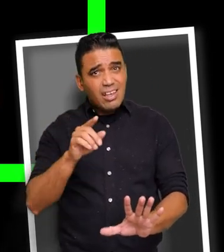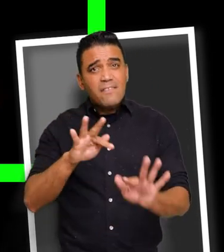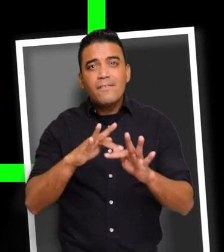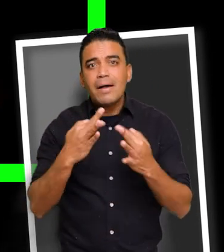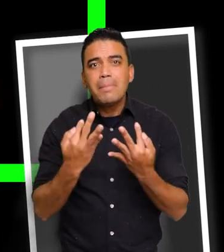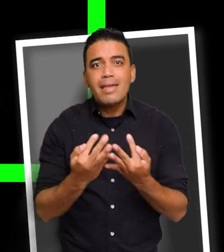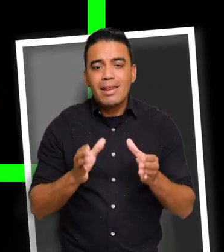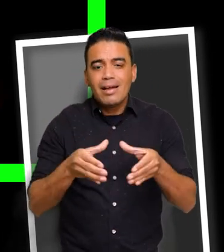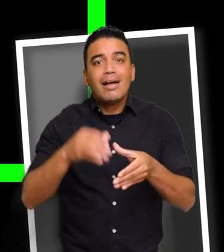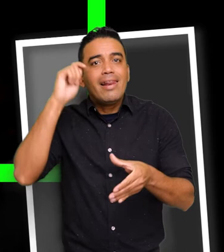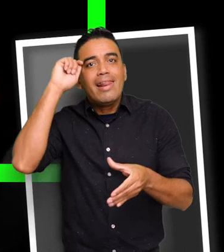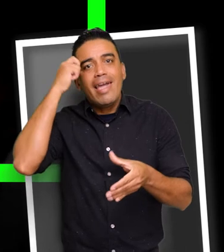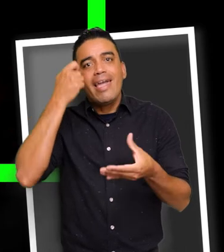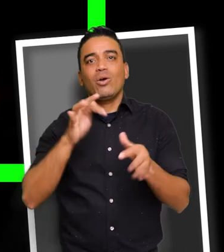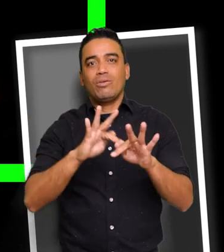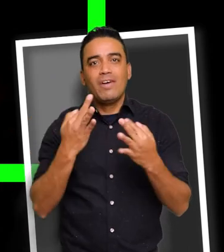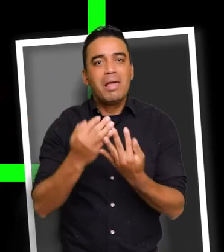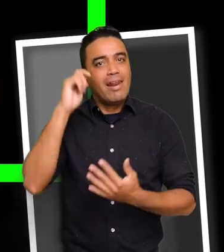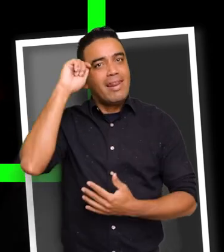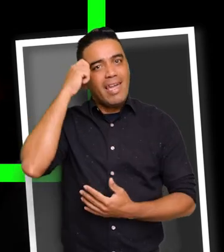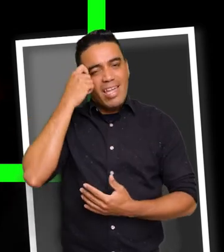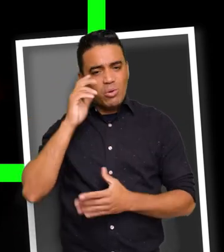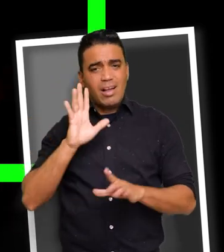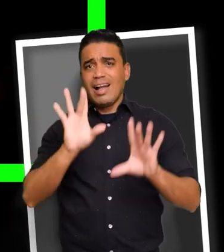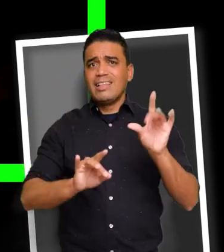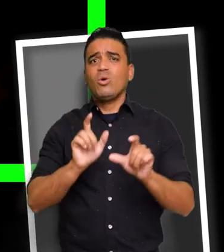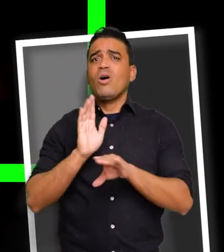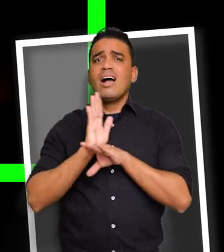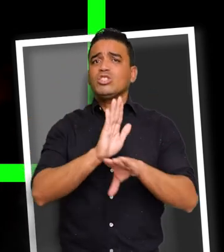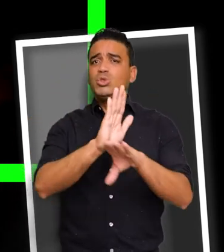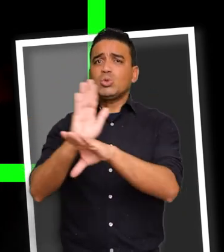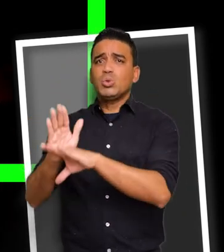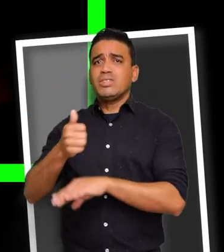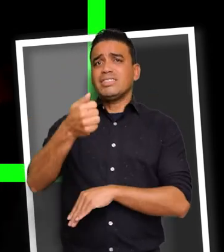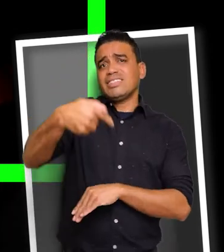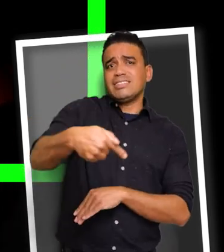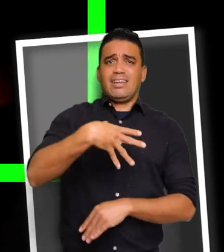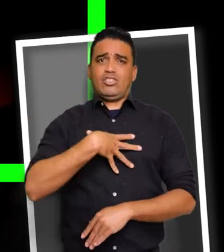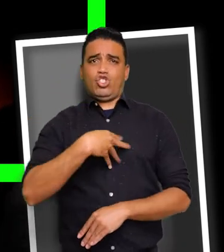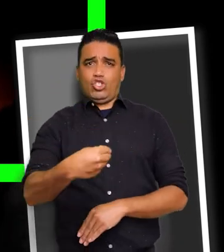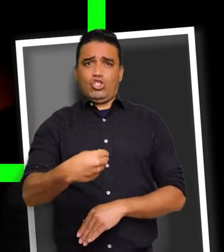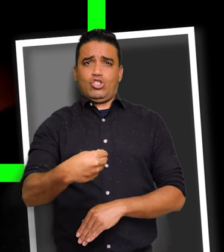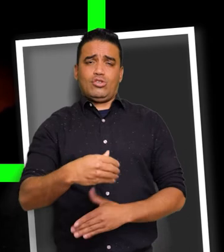família preta e aqui cada um com sua serventia ajudamos muito. Somos 17 proles.